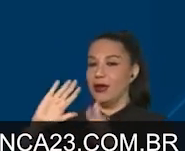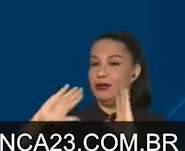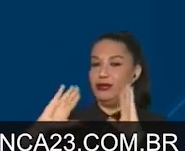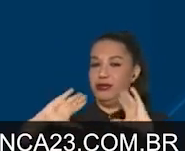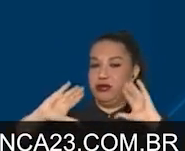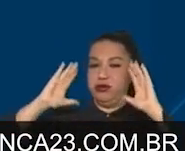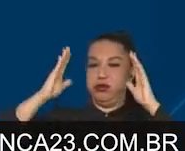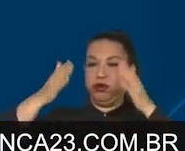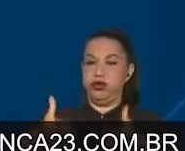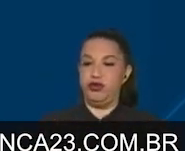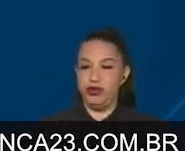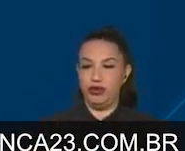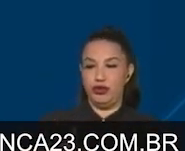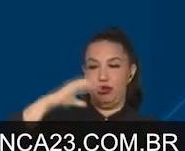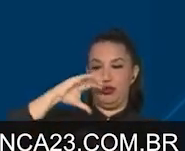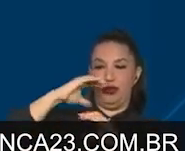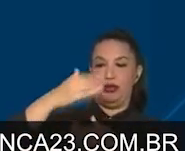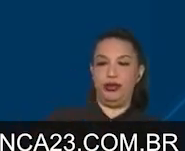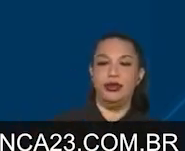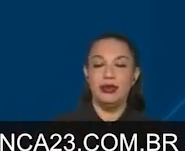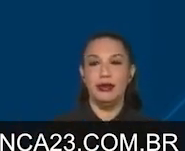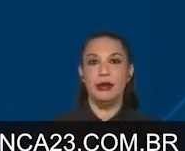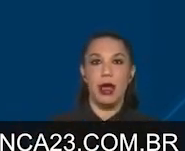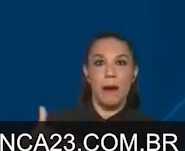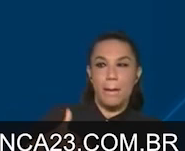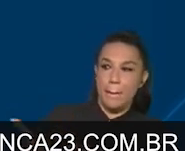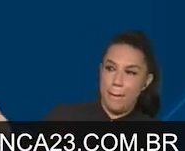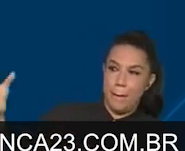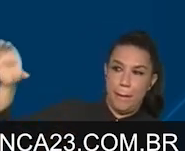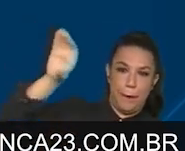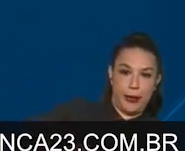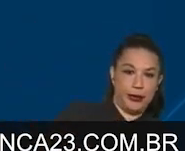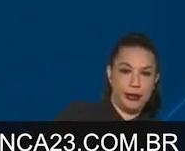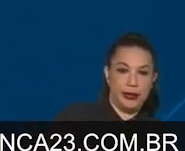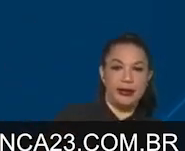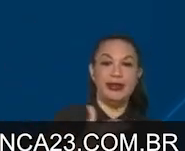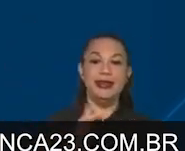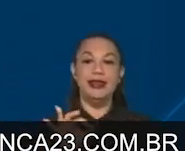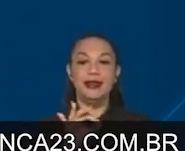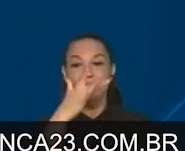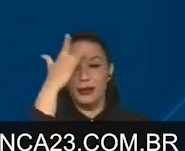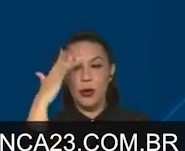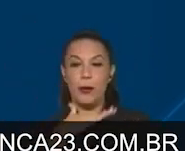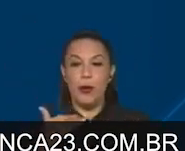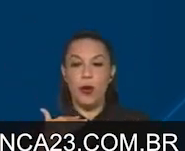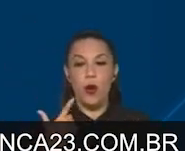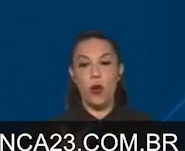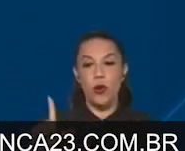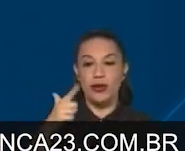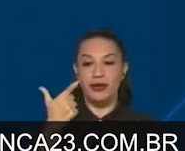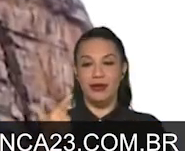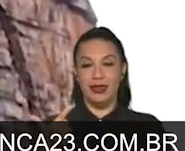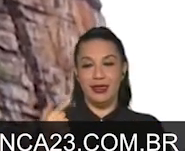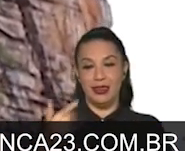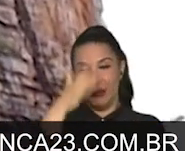cânion se desprendeu e atingiu embarcações que estavam logo abaixo. Com o impacto, 10 pessoas morreram e outras 27 ficaram